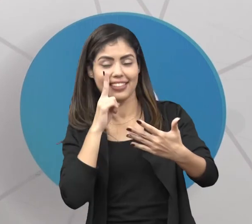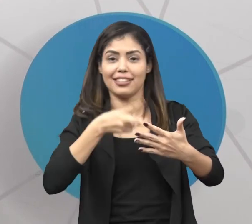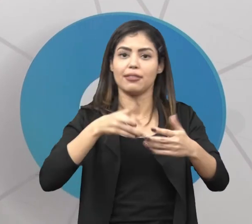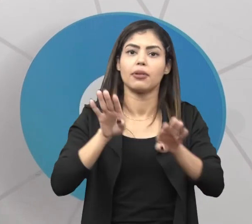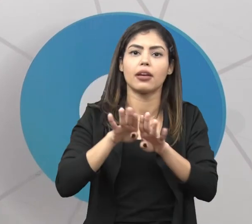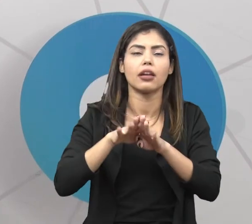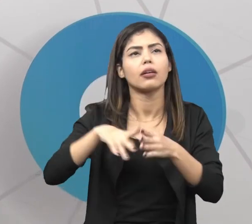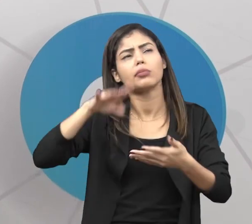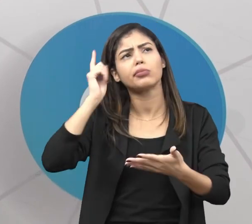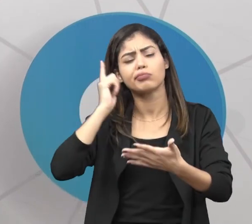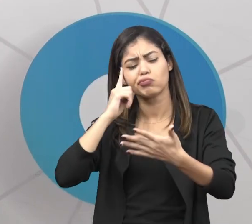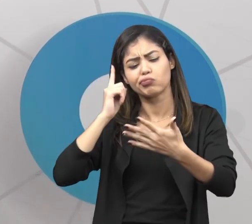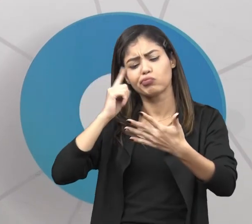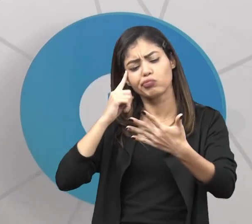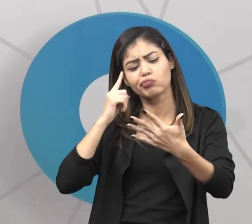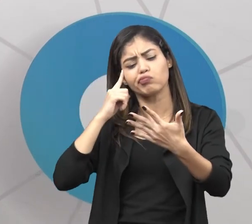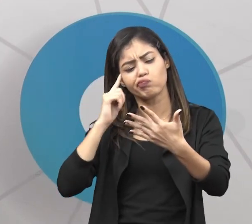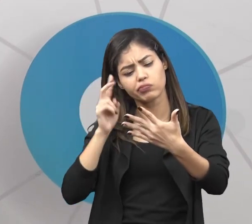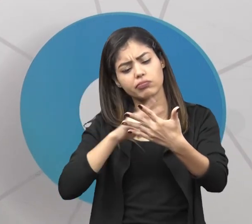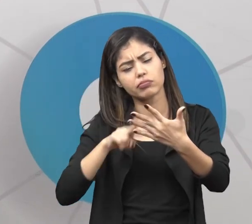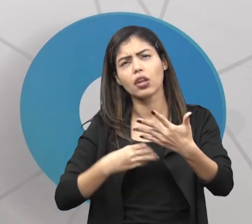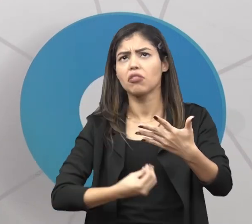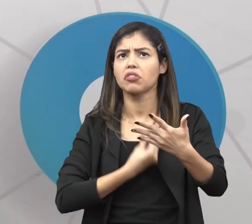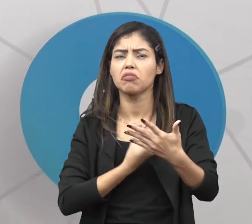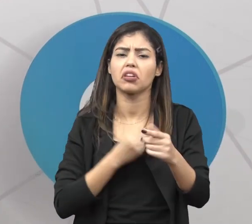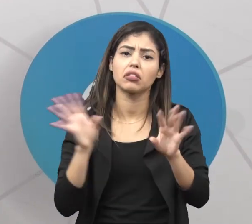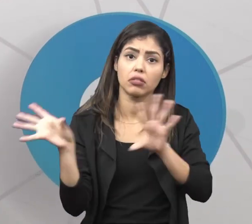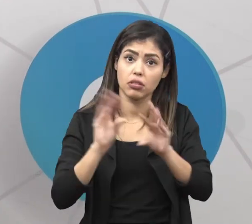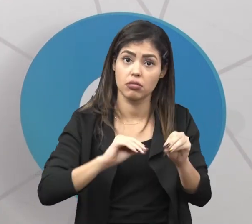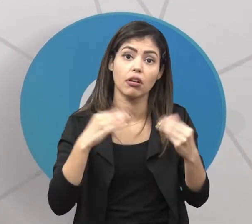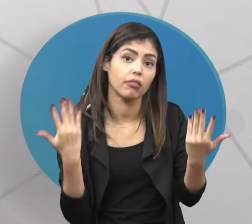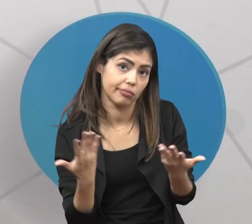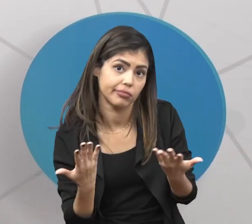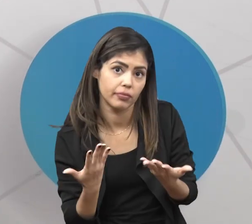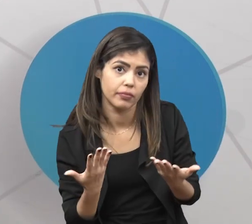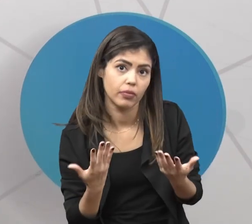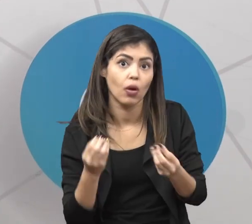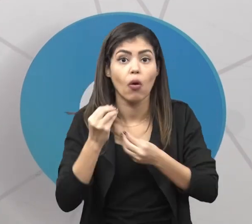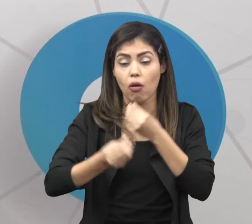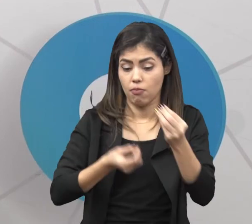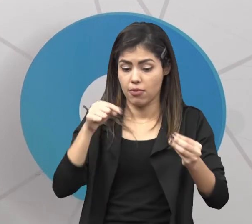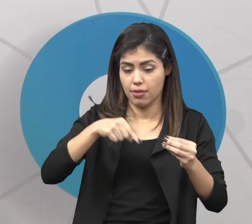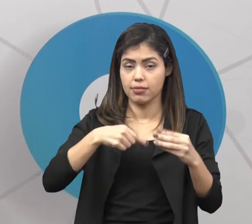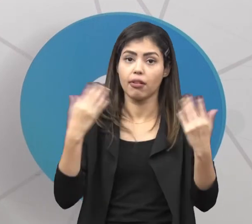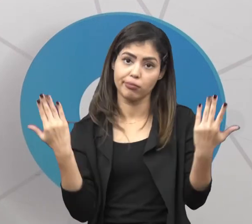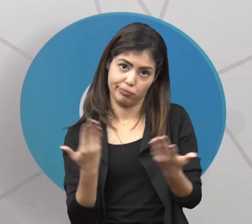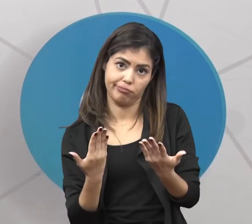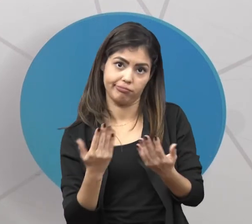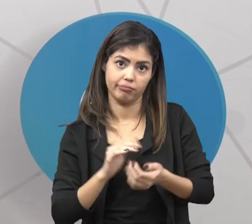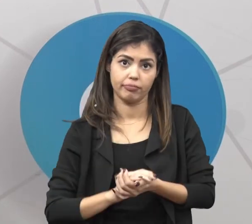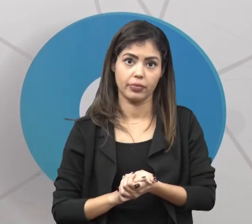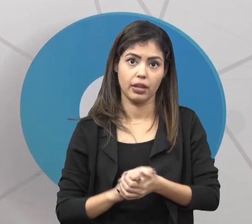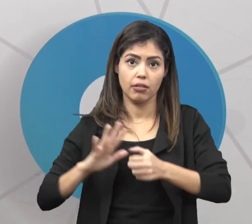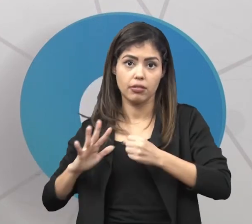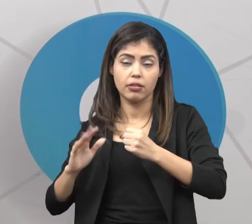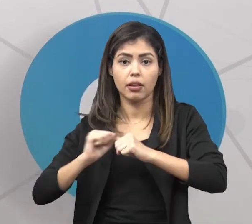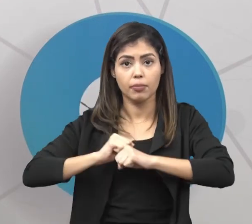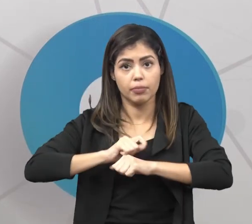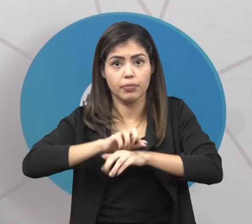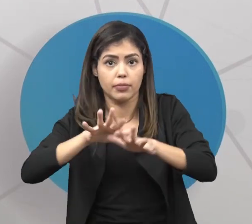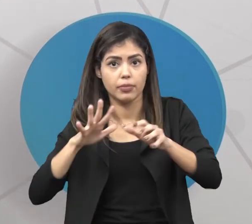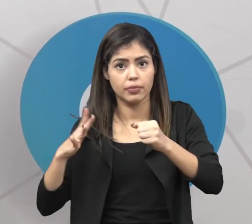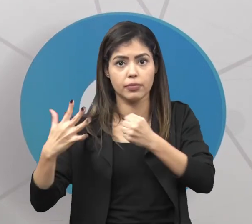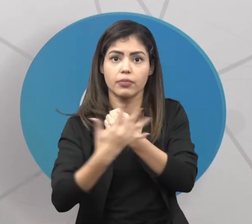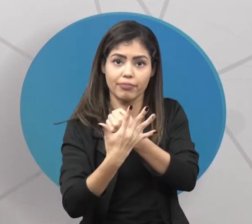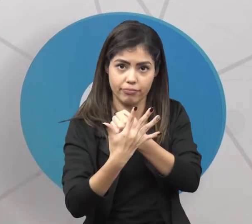nos fazem refletir sobre o que estamos vivendo em determinado período, como esse que vivemos agora, da pandemia por